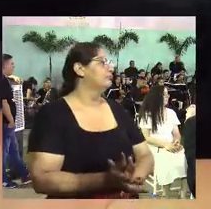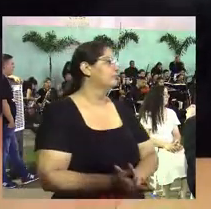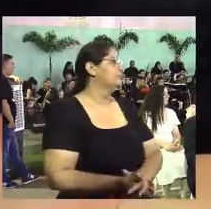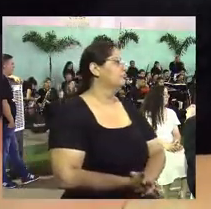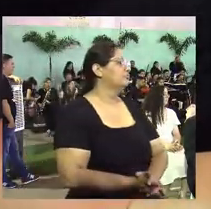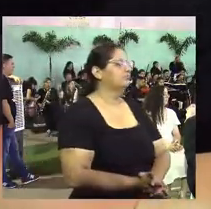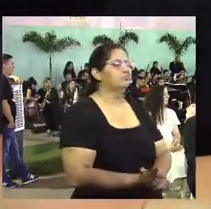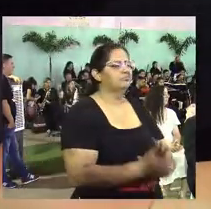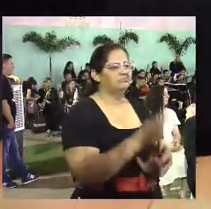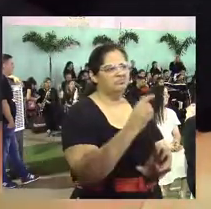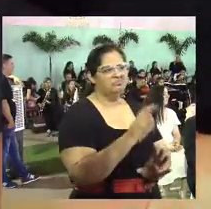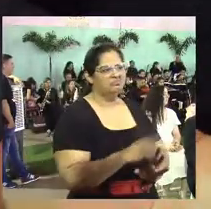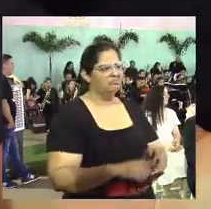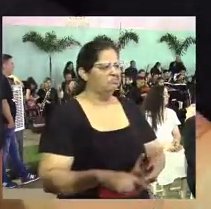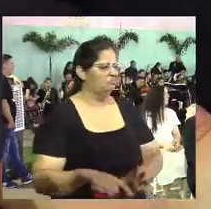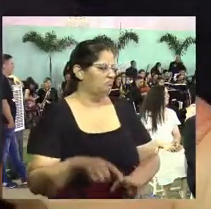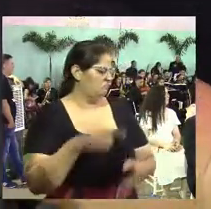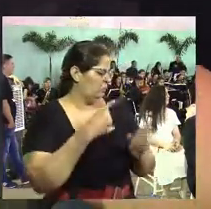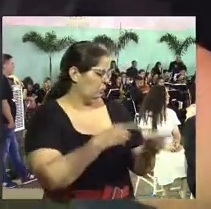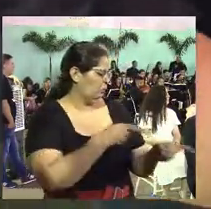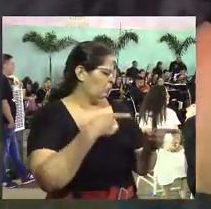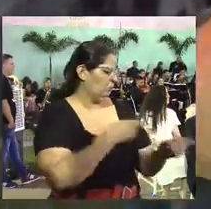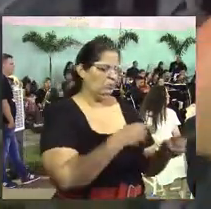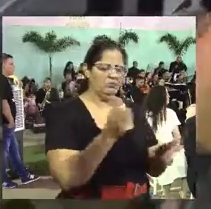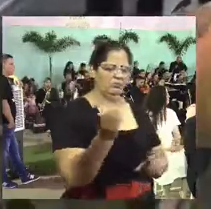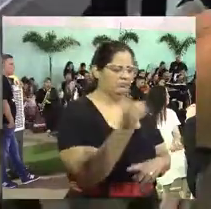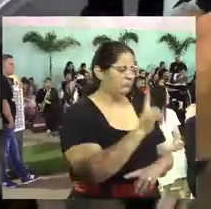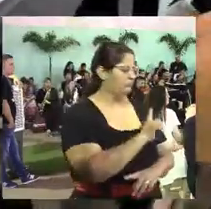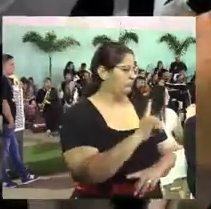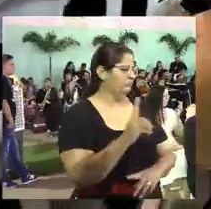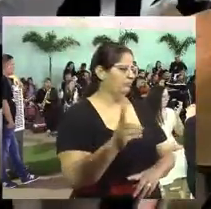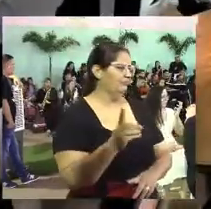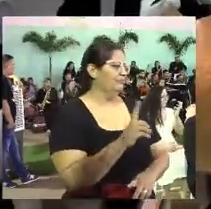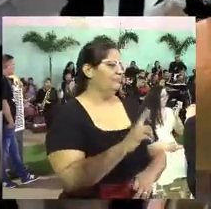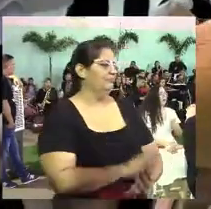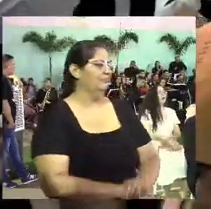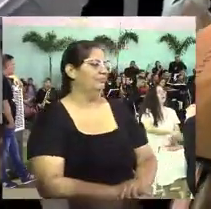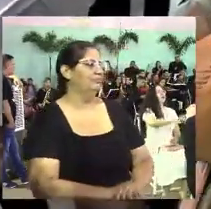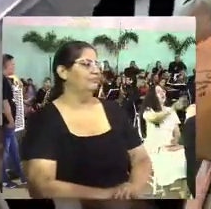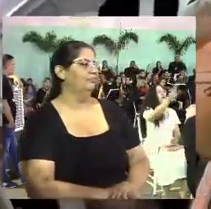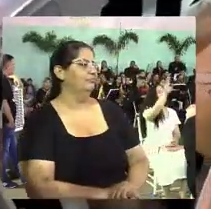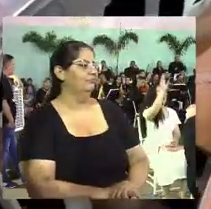nenhuma condenação quero saber quem já ouviu